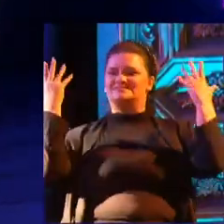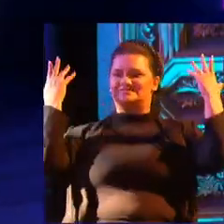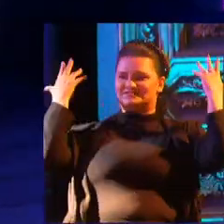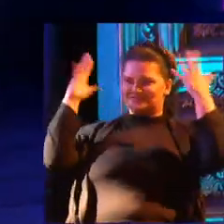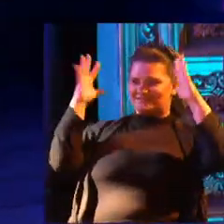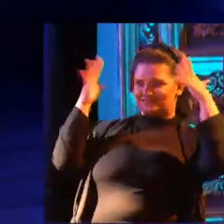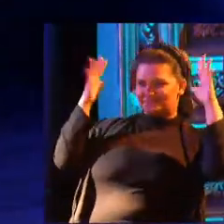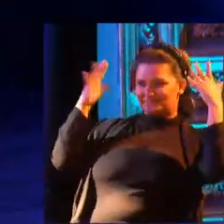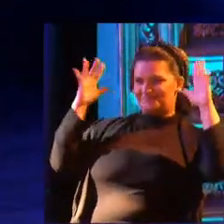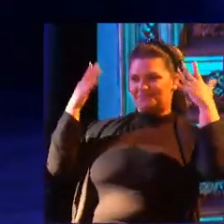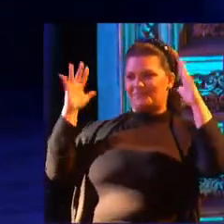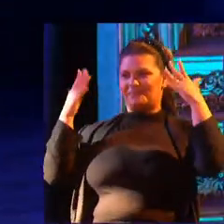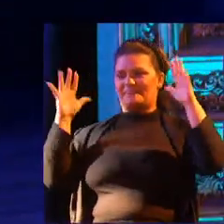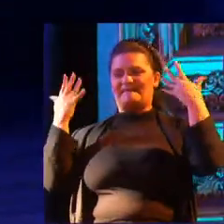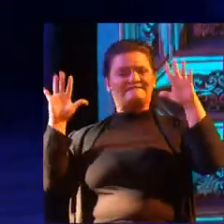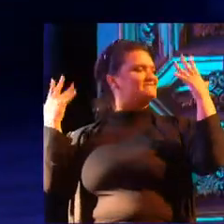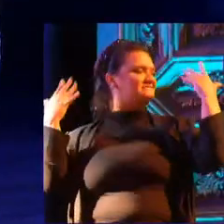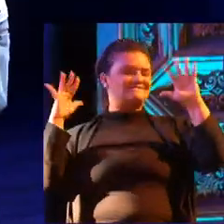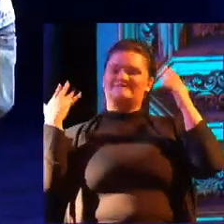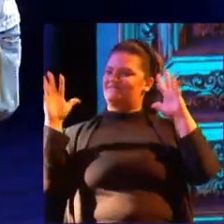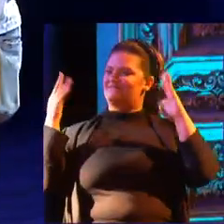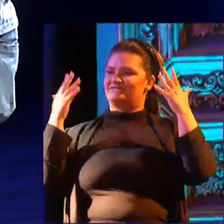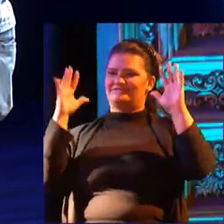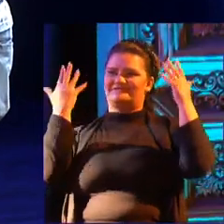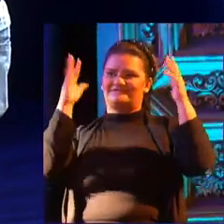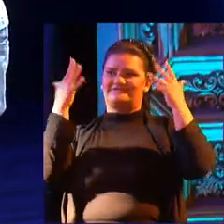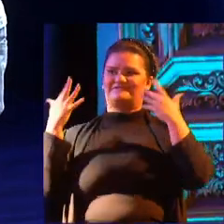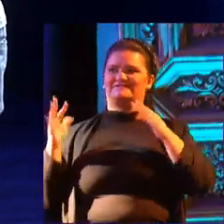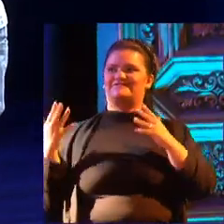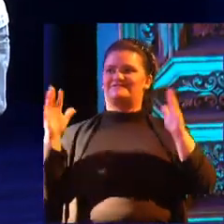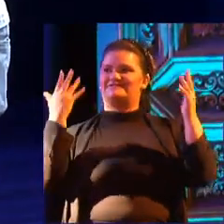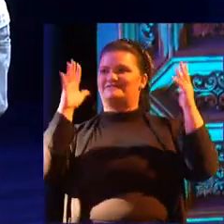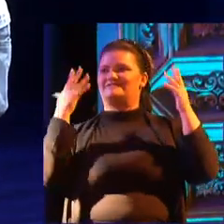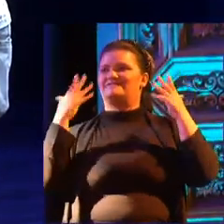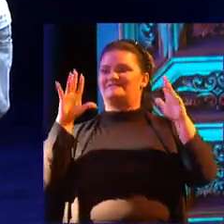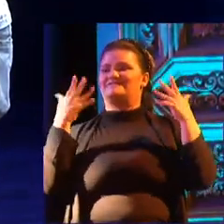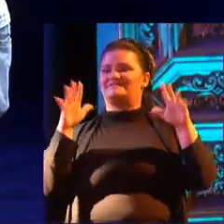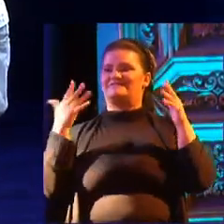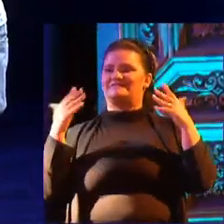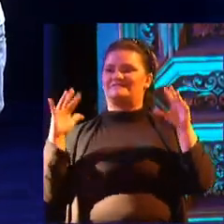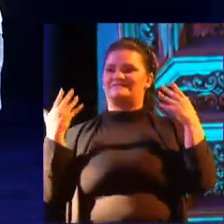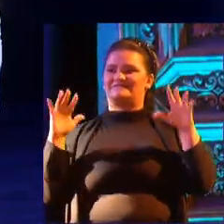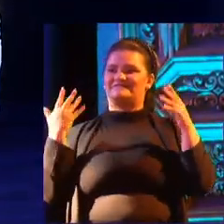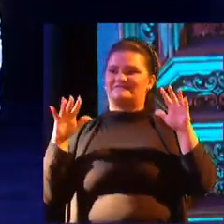eles. Aplausos, aplausos e aplausos.